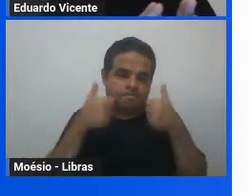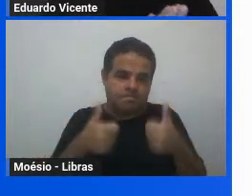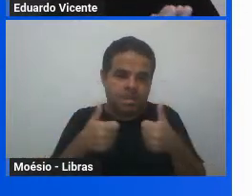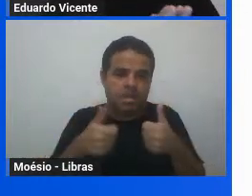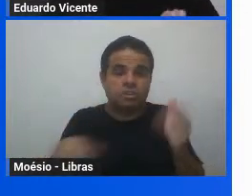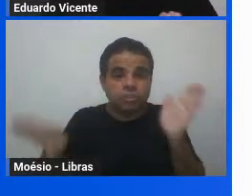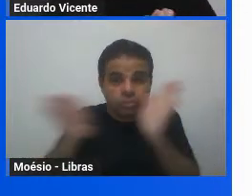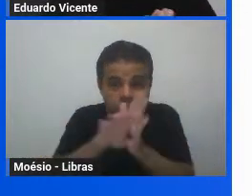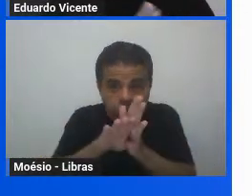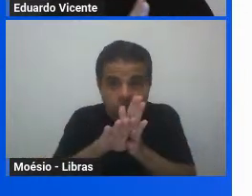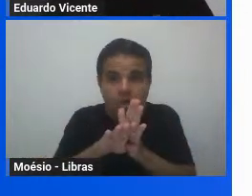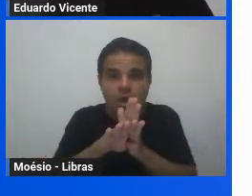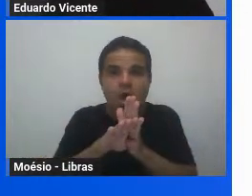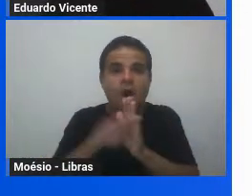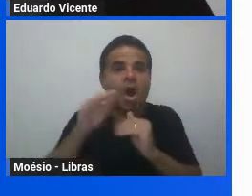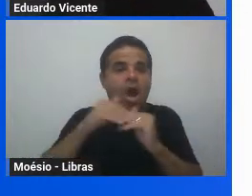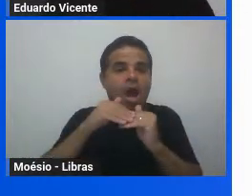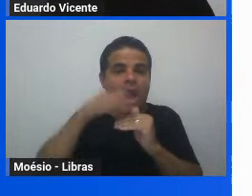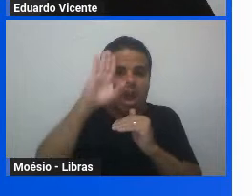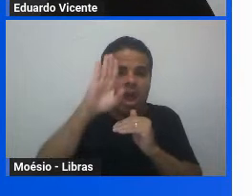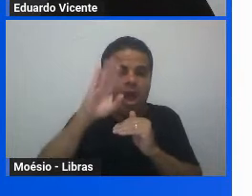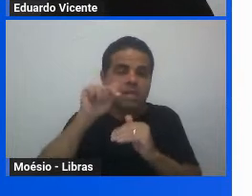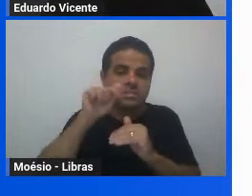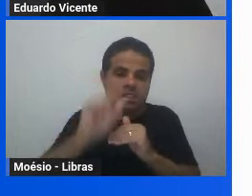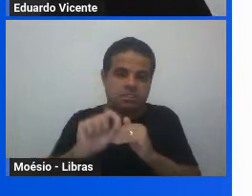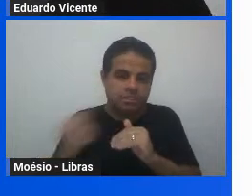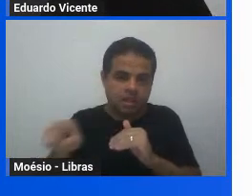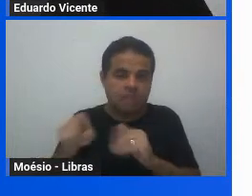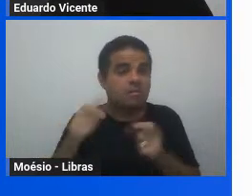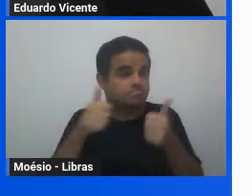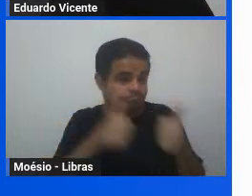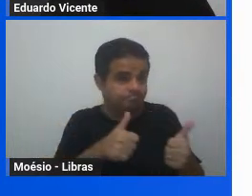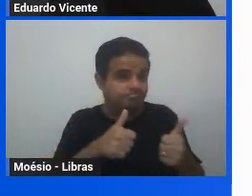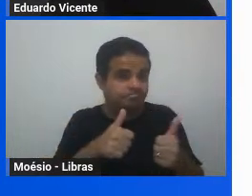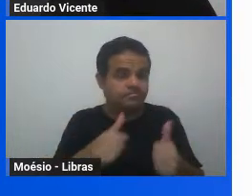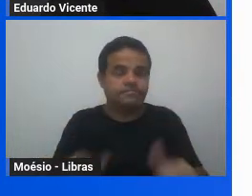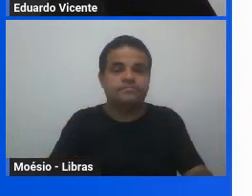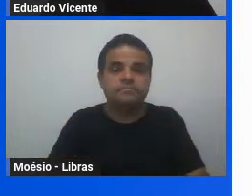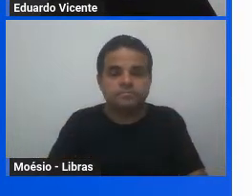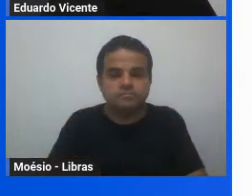chegar ao ponto acima de 70 miligramas decilitros.